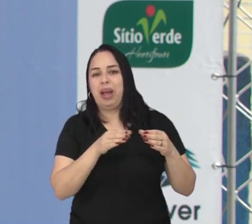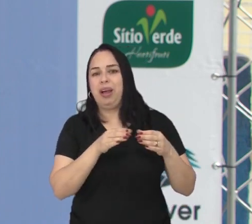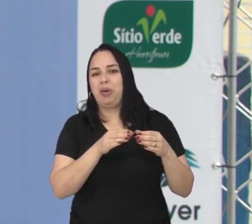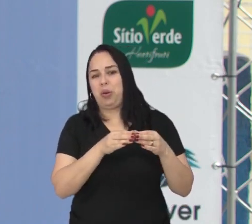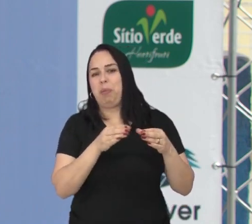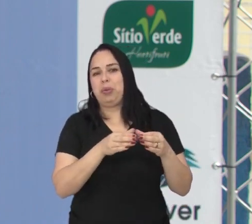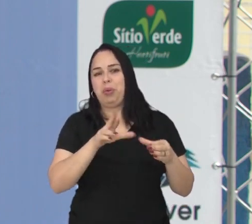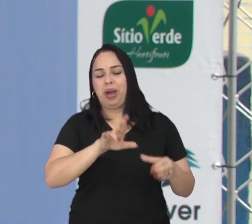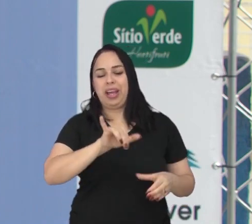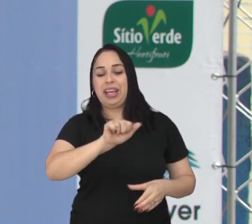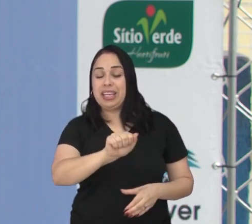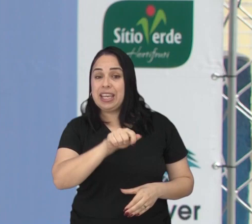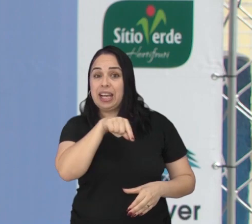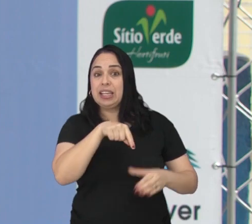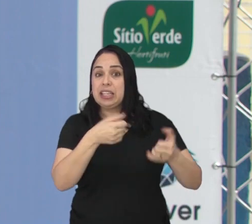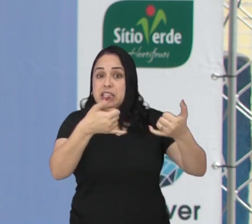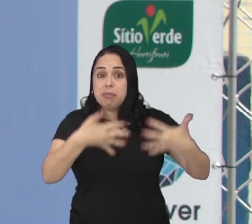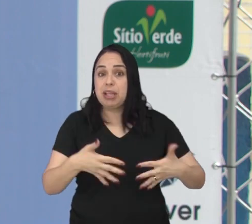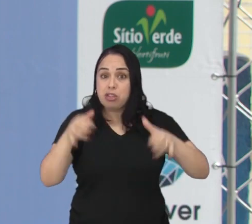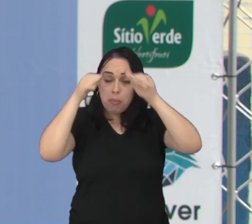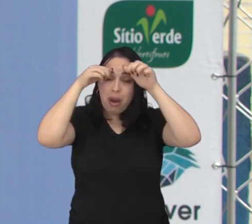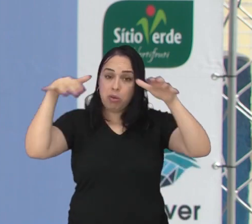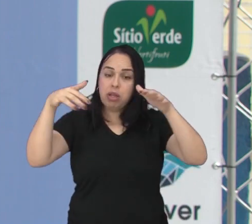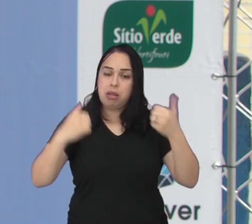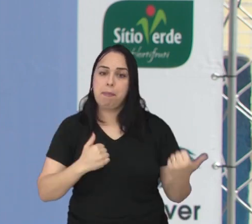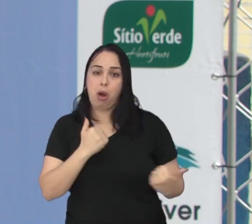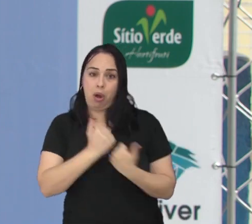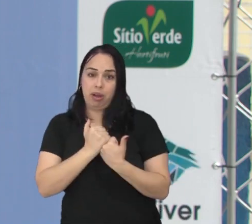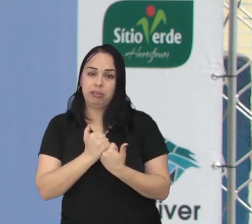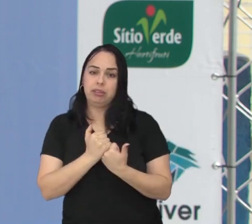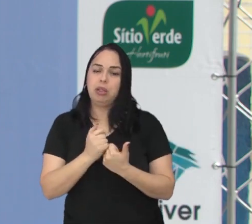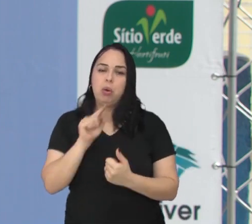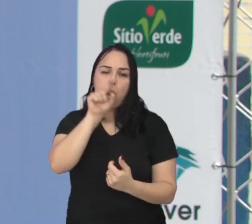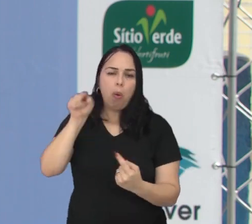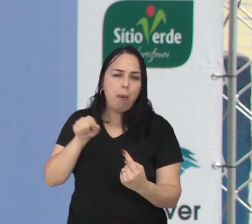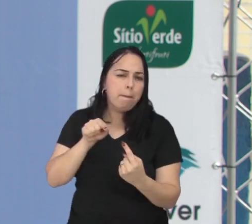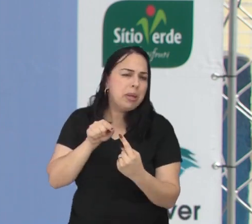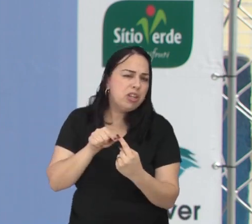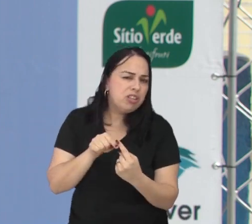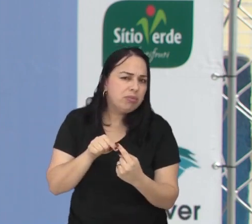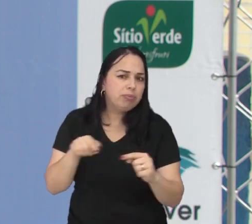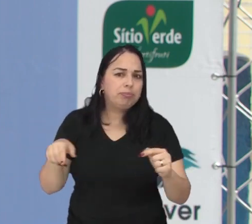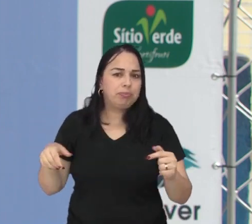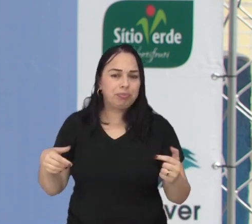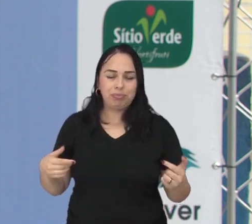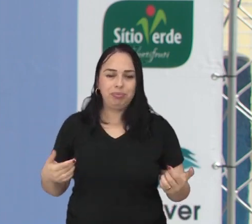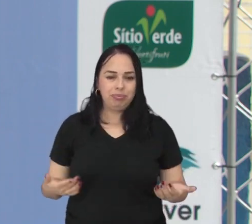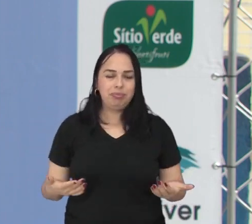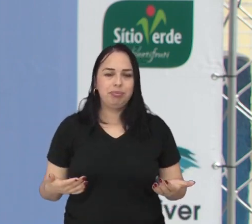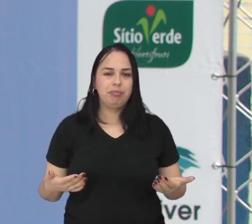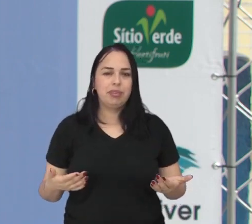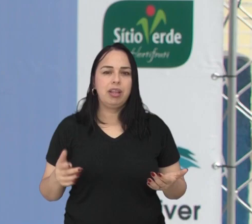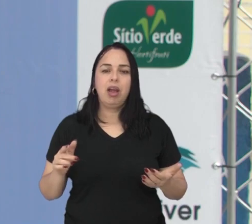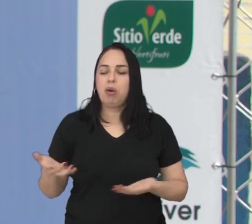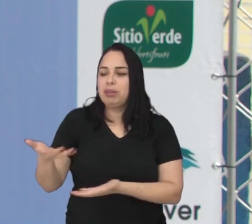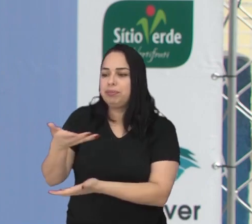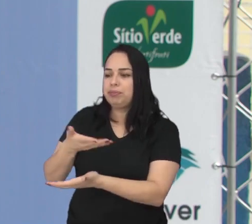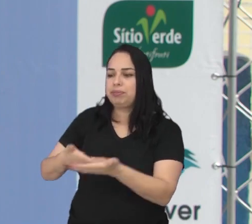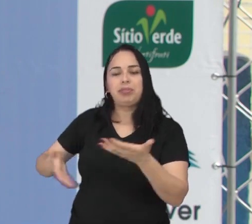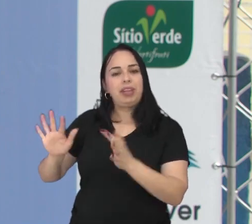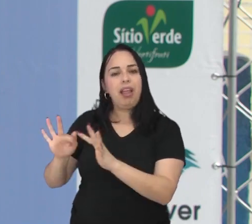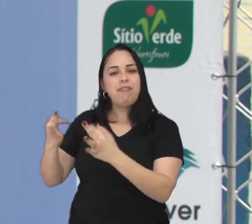com o pessoal do RIA, da prefeitura, né? Que fala bastante sobre autismo. E o objetivo desse